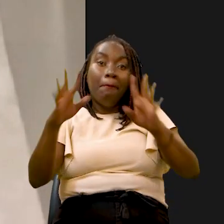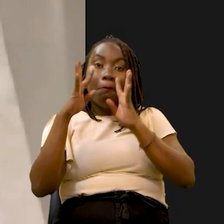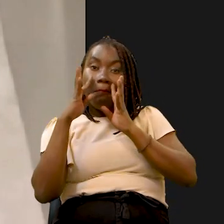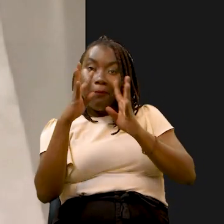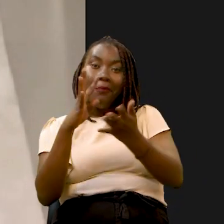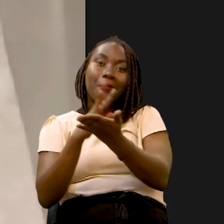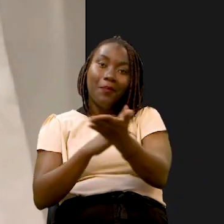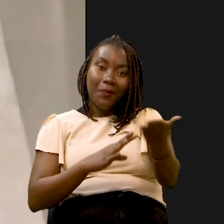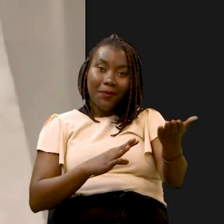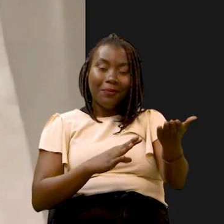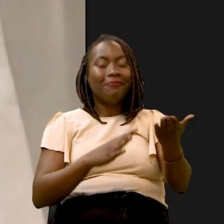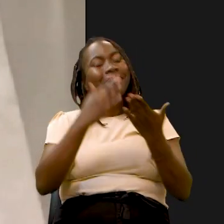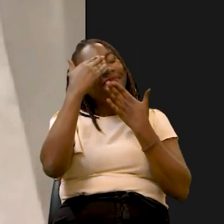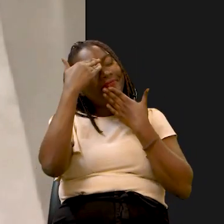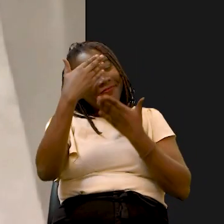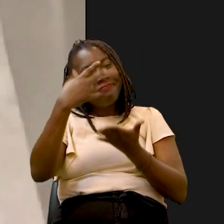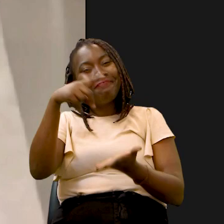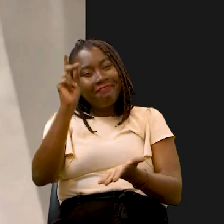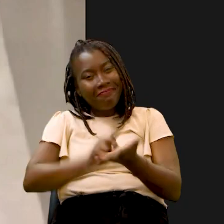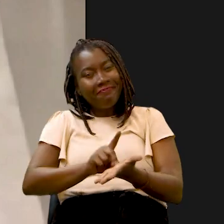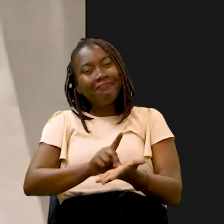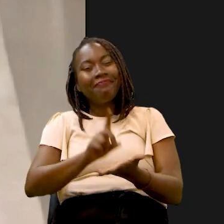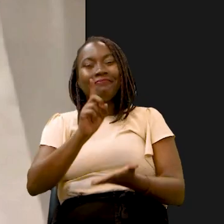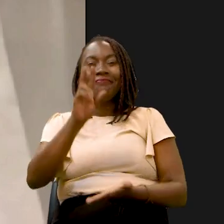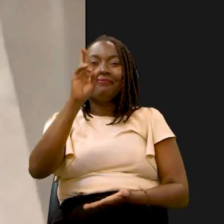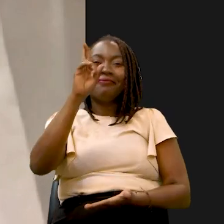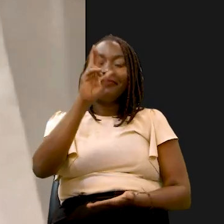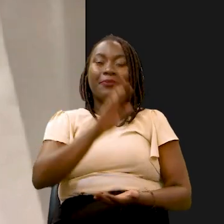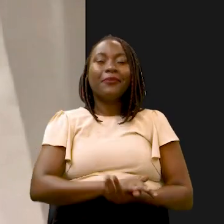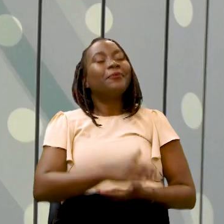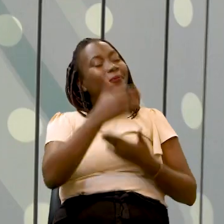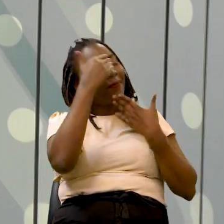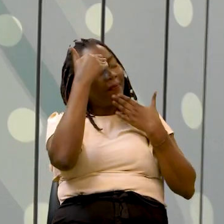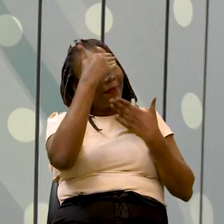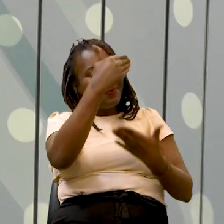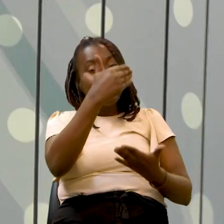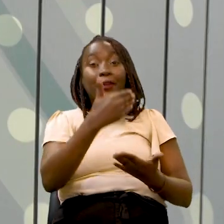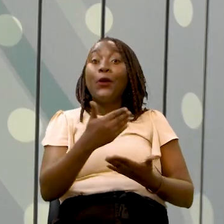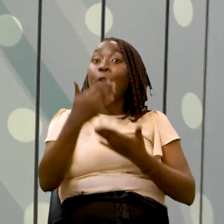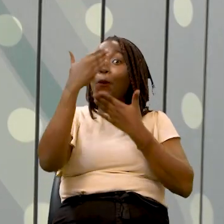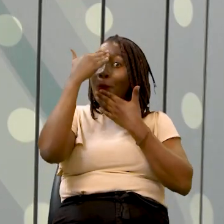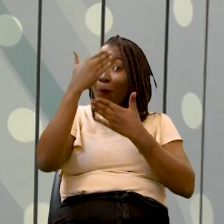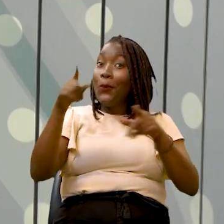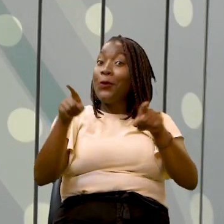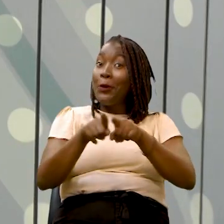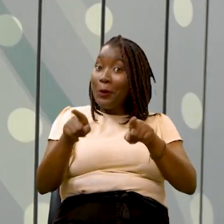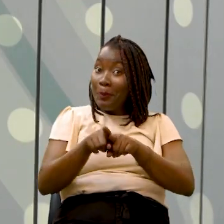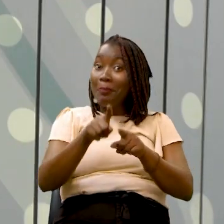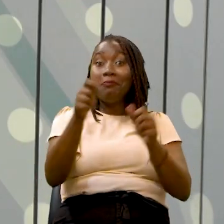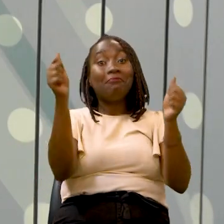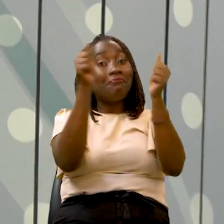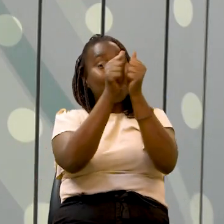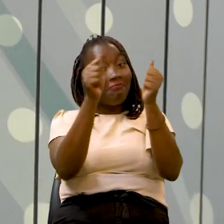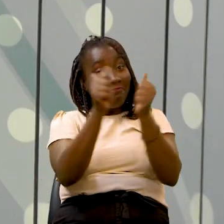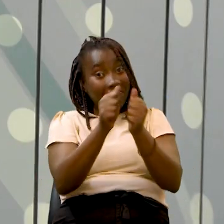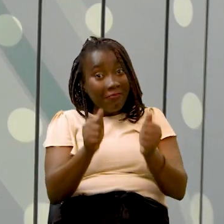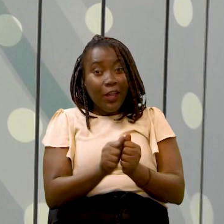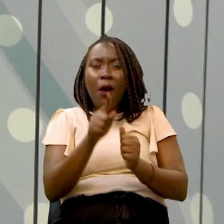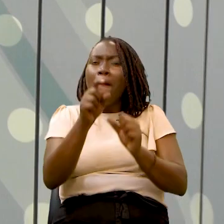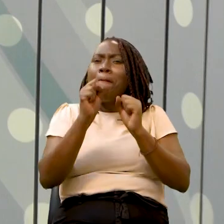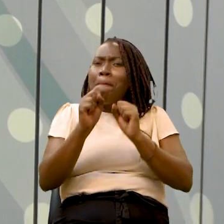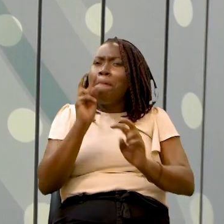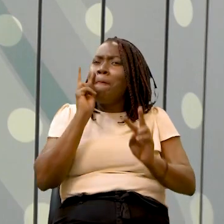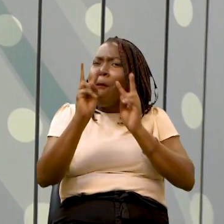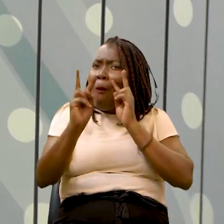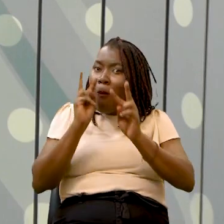aí para os ouvintes de vocês. Muito obrigada mesmo, doutor. Obrigado. Obrigada também